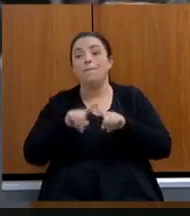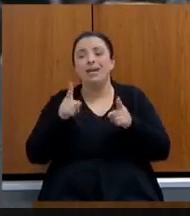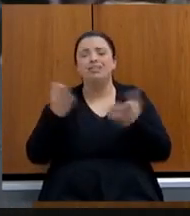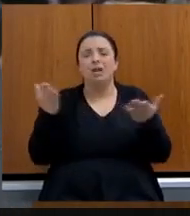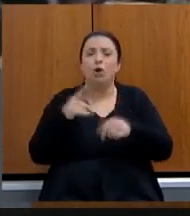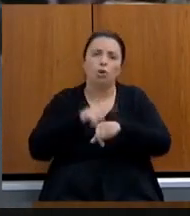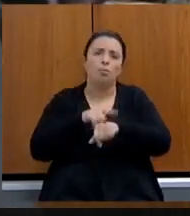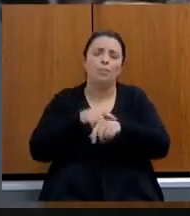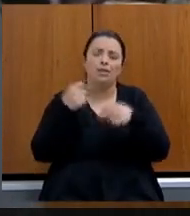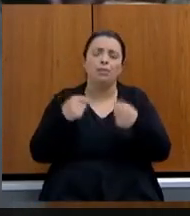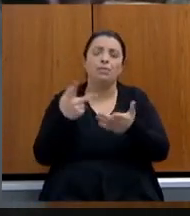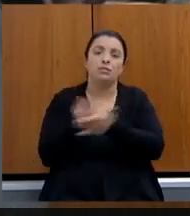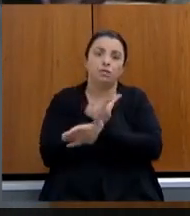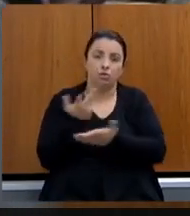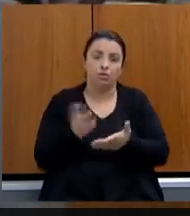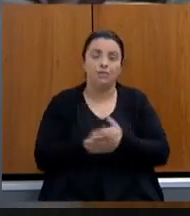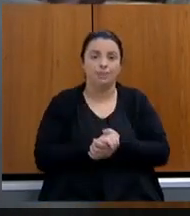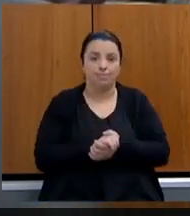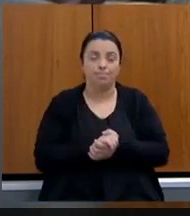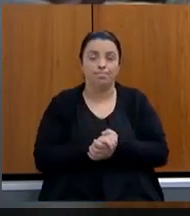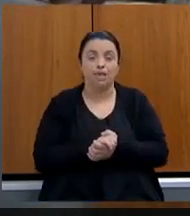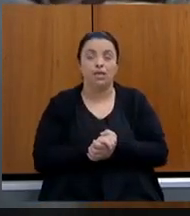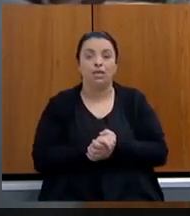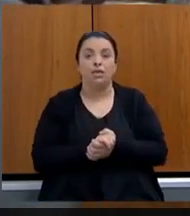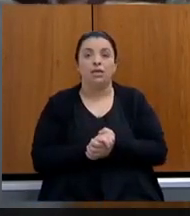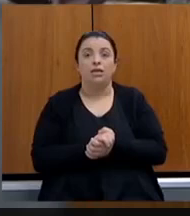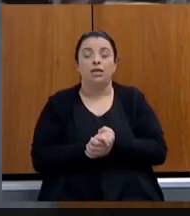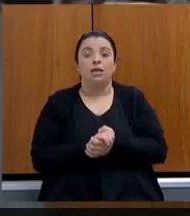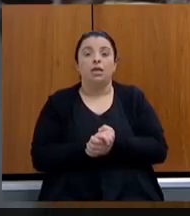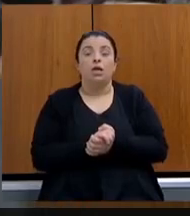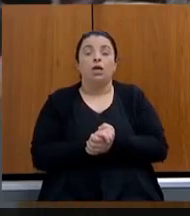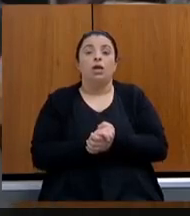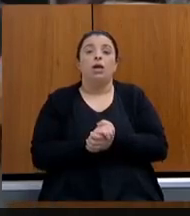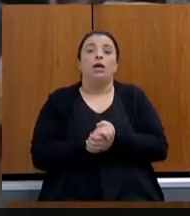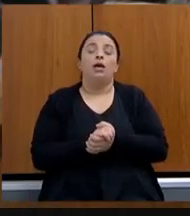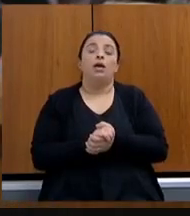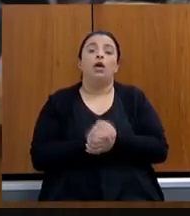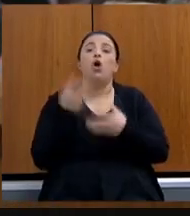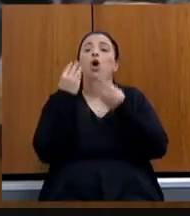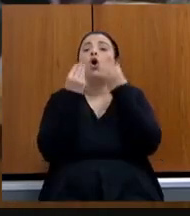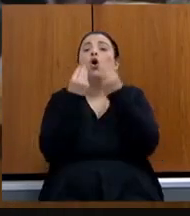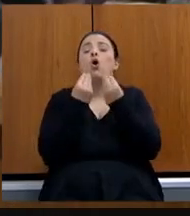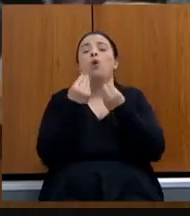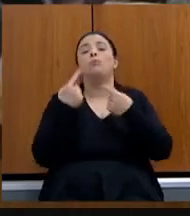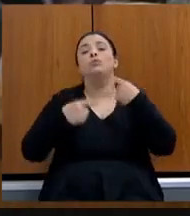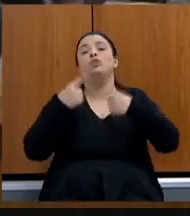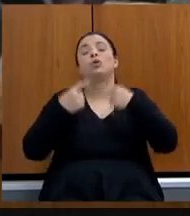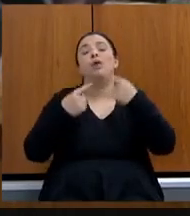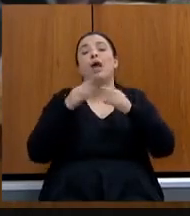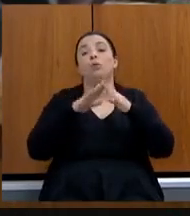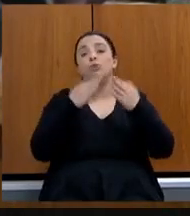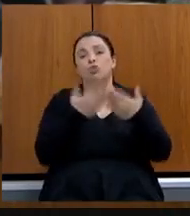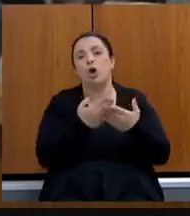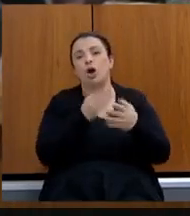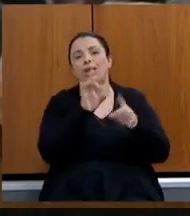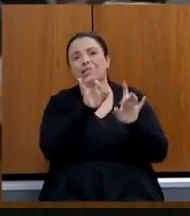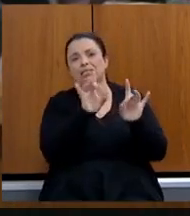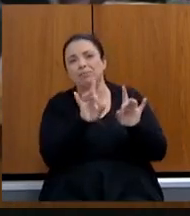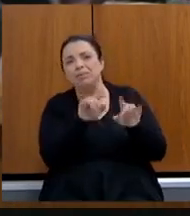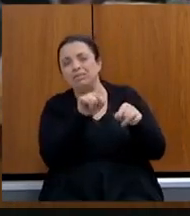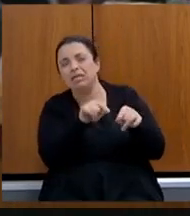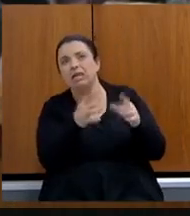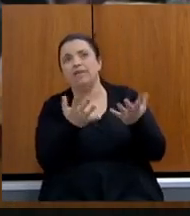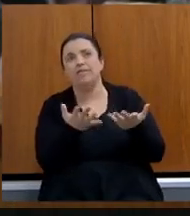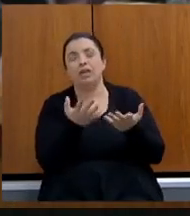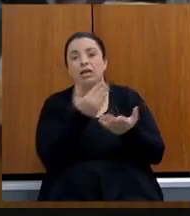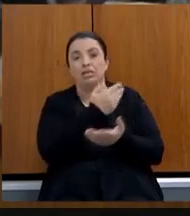comunicação nós entendemos o seguinte não tem como o dialogar com uma escola estadual especificamente deputada